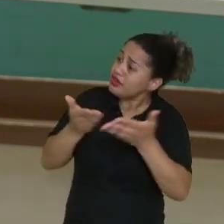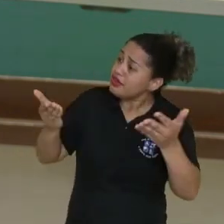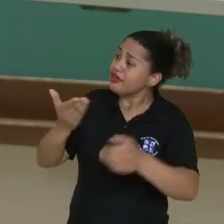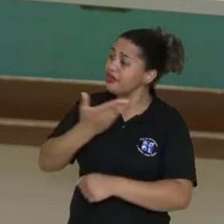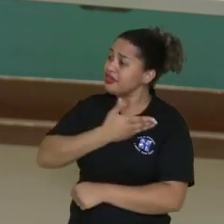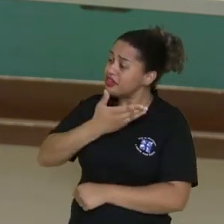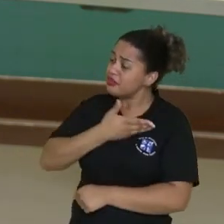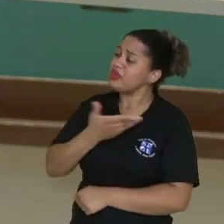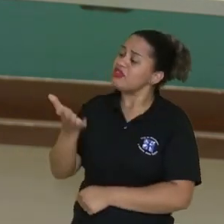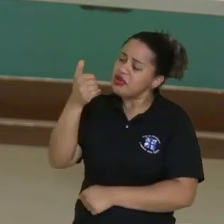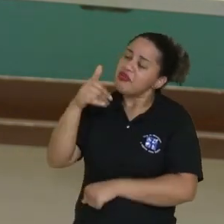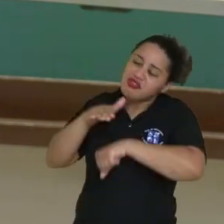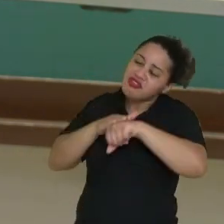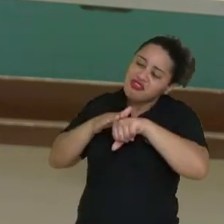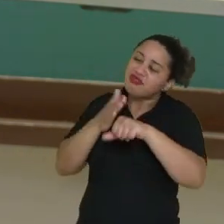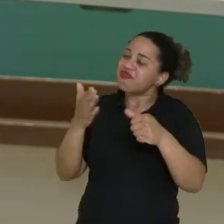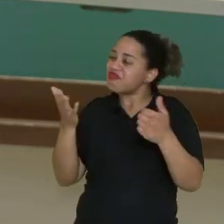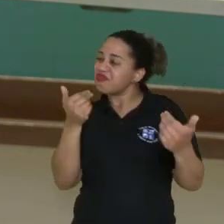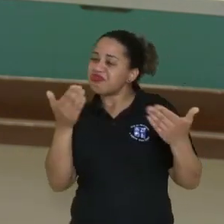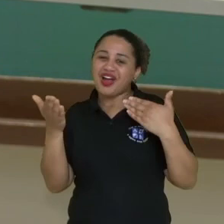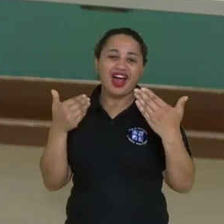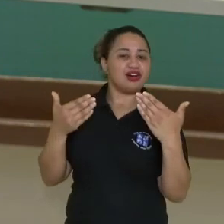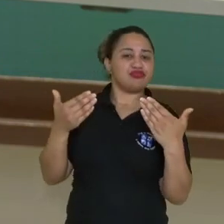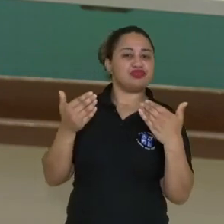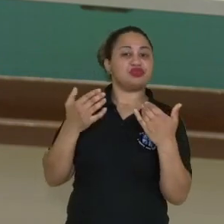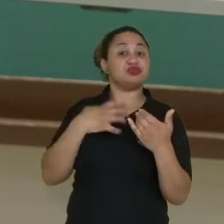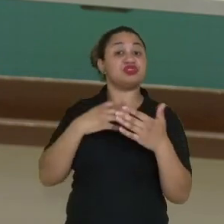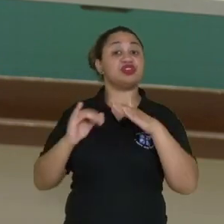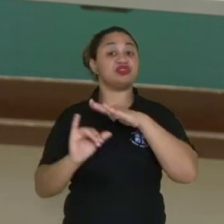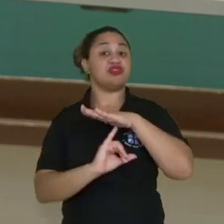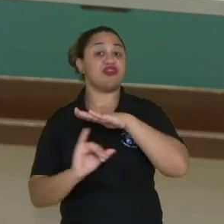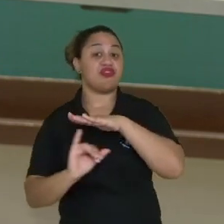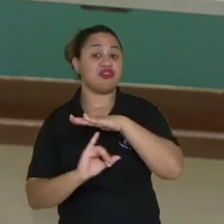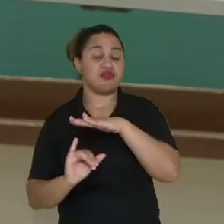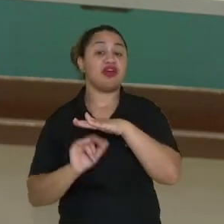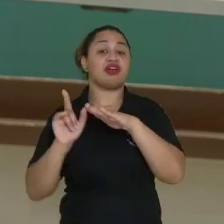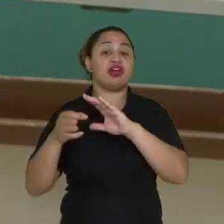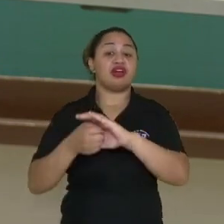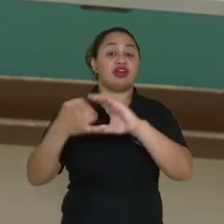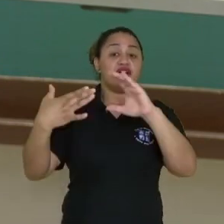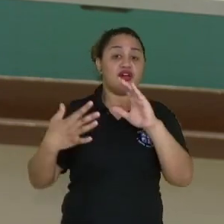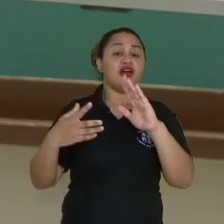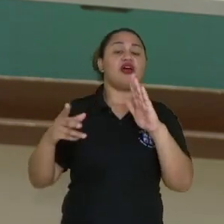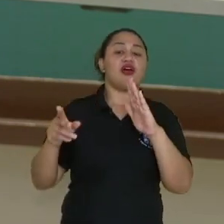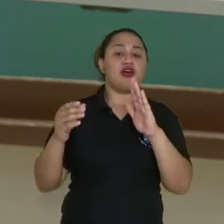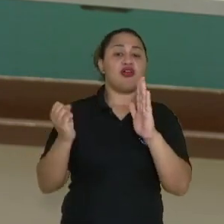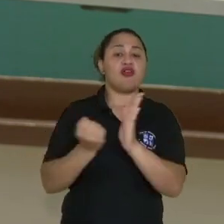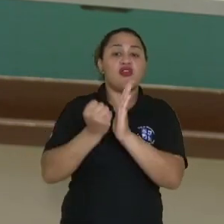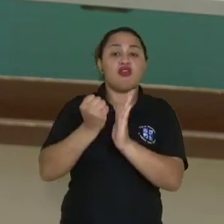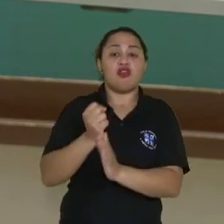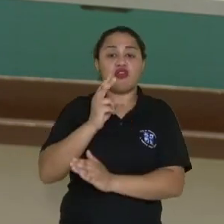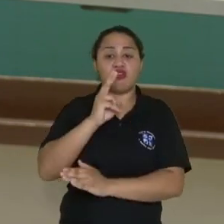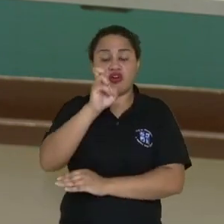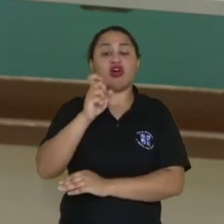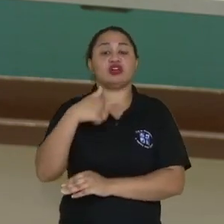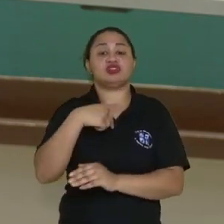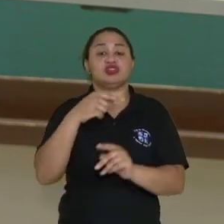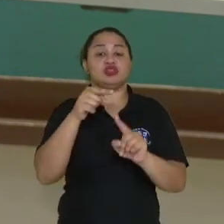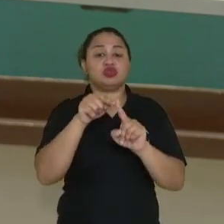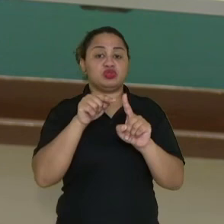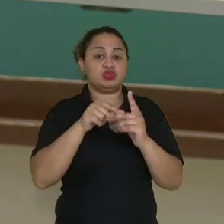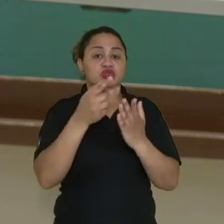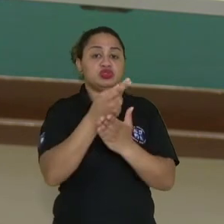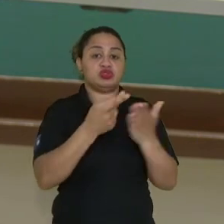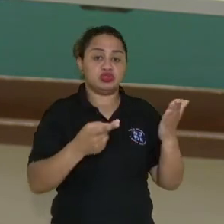e puxasse o papo ali de uma maneira bem informal, que é uma característica marcante, né, das poesias de cordel,